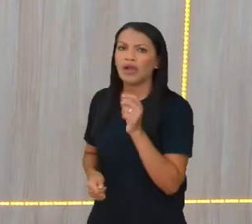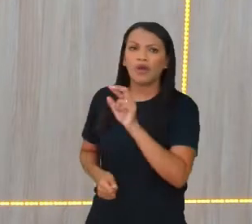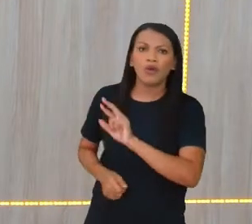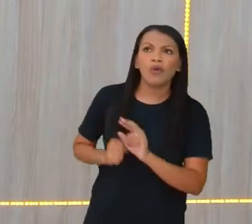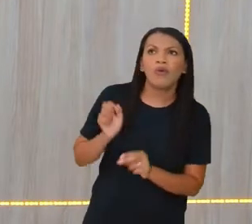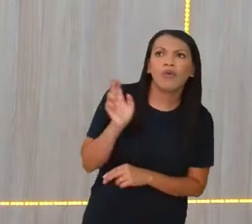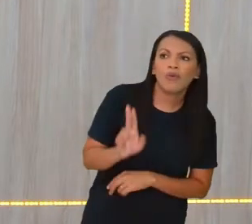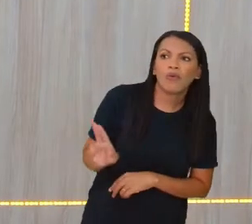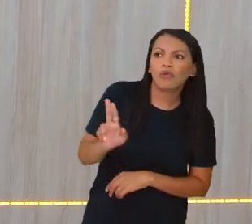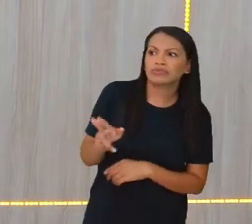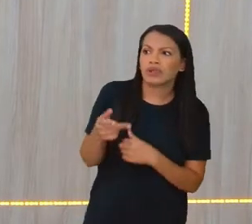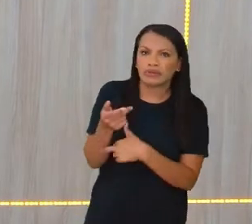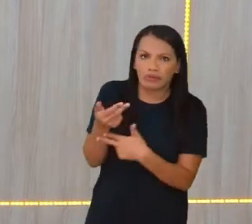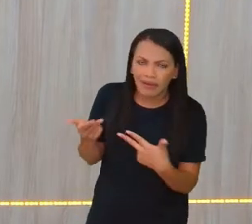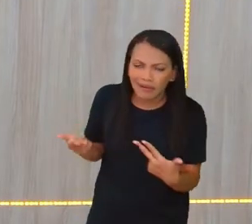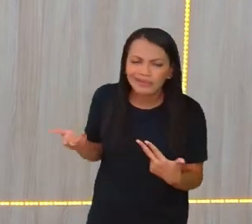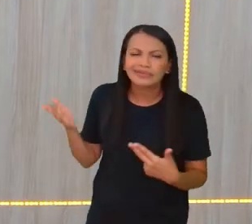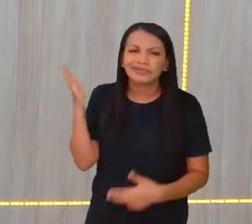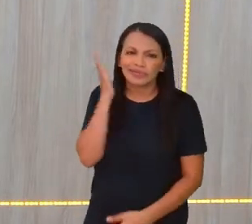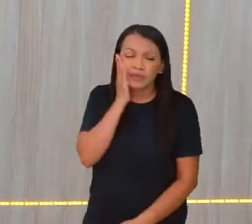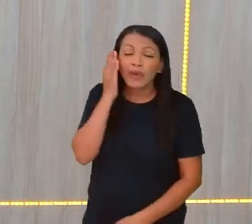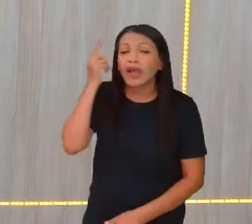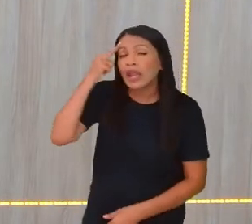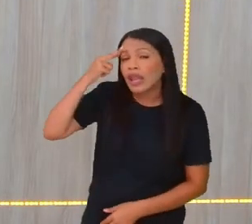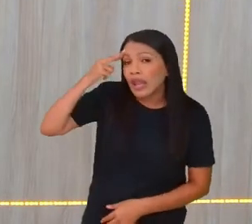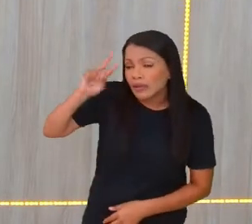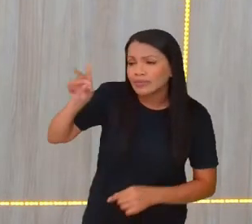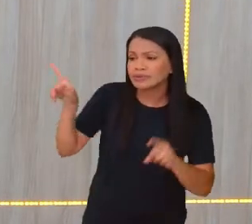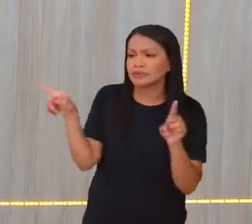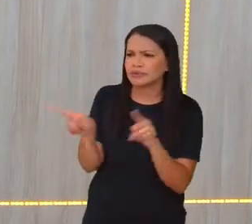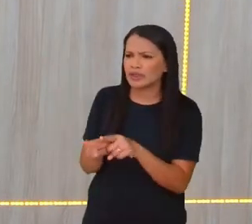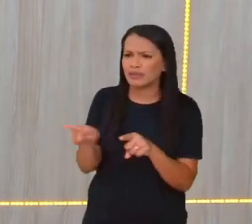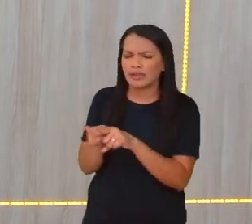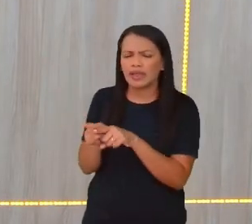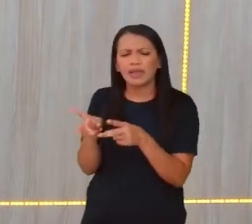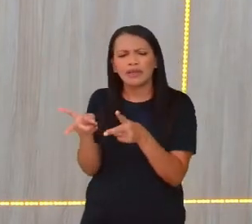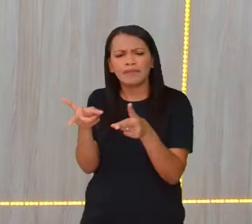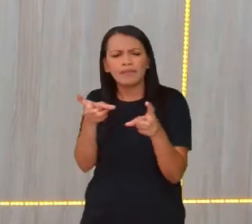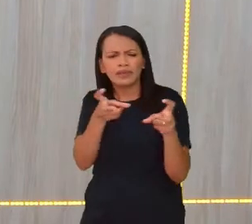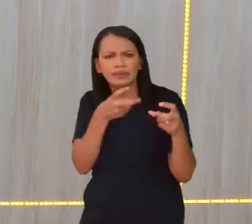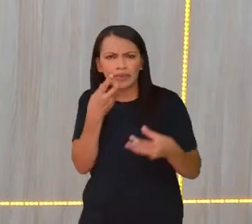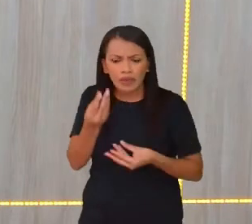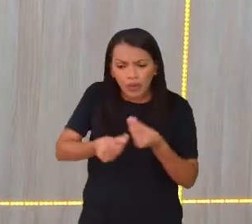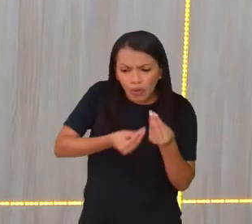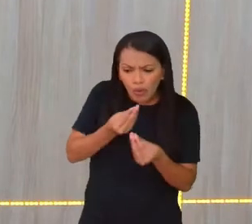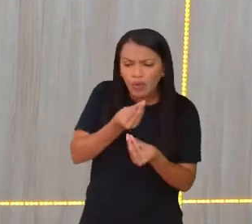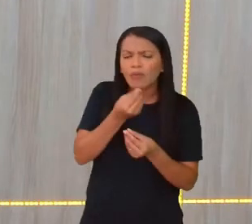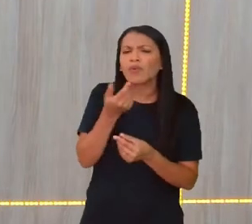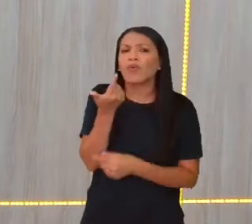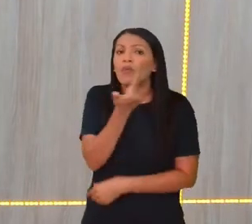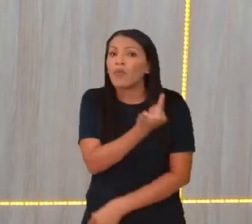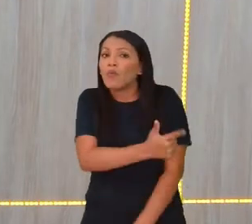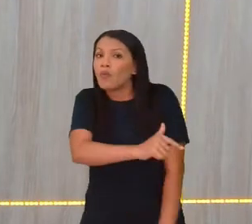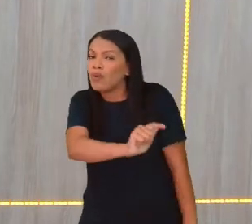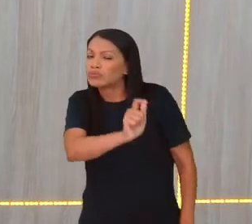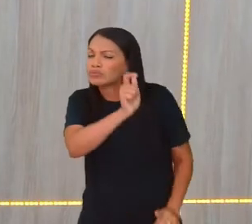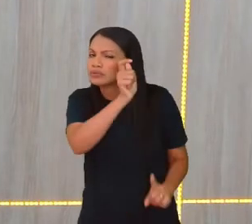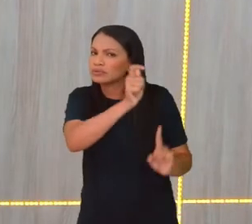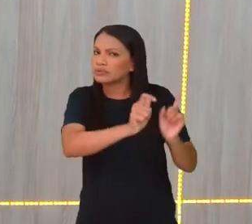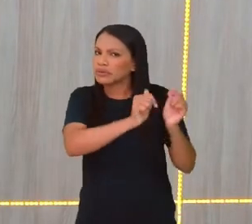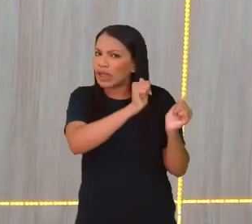ele tá ali lembrando de todas, lembrando e observando de fora como é que aquele atleta tá se comportando